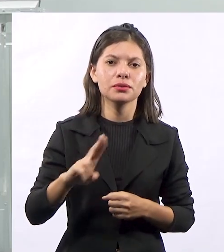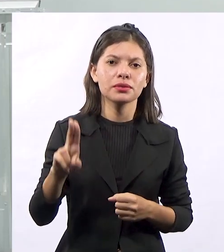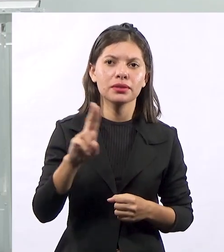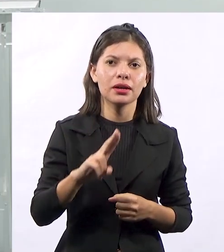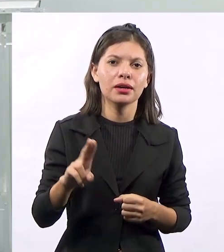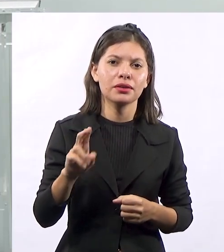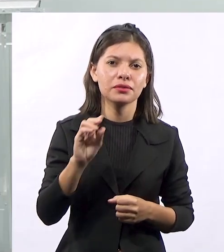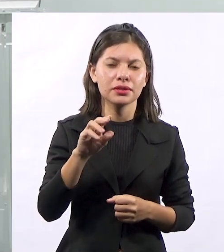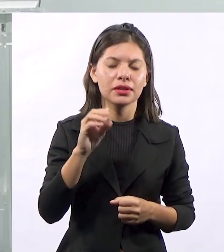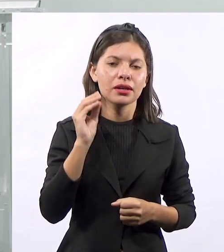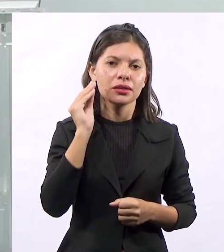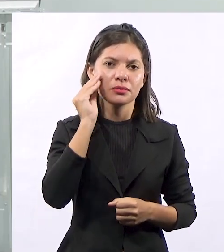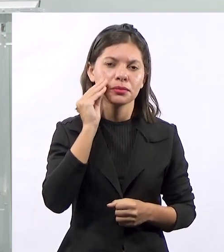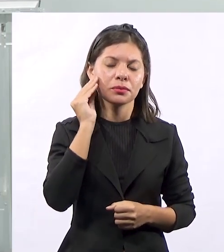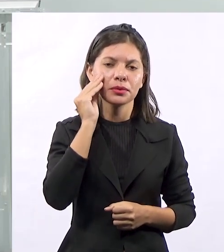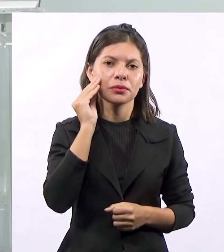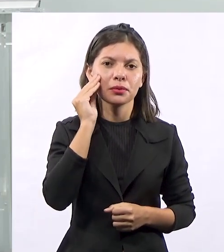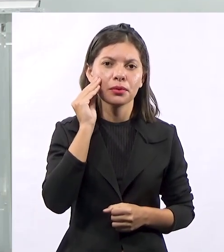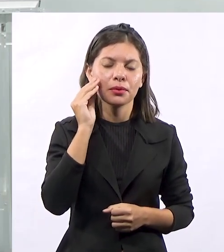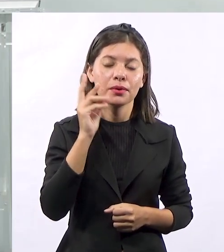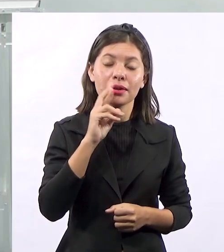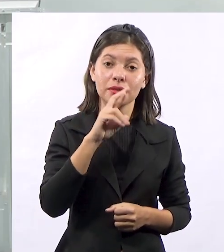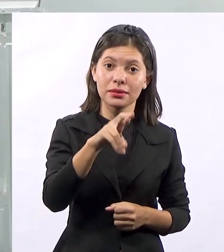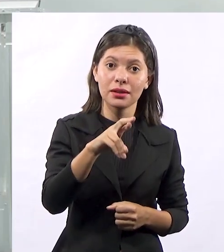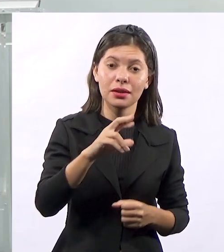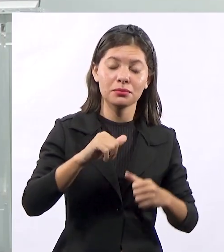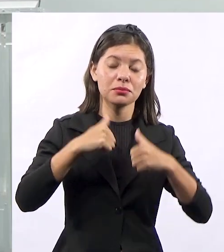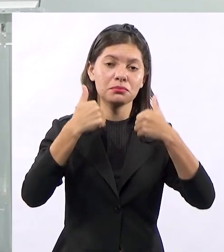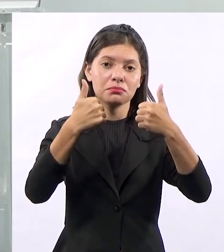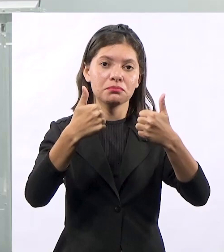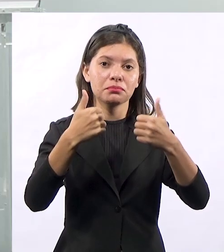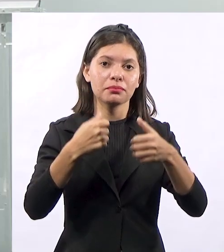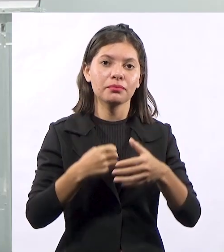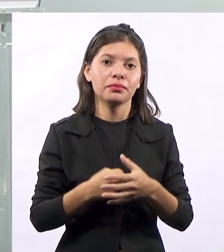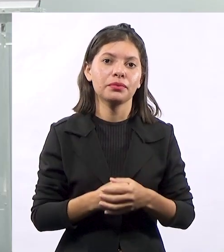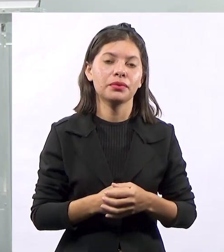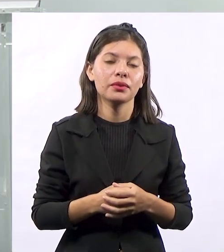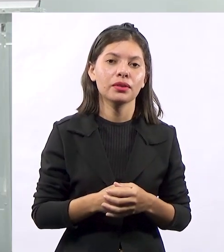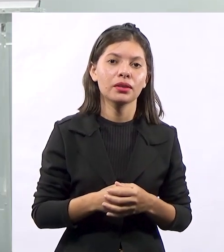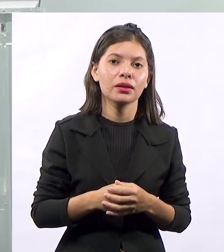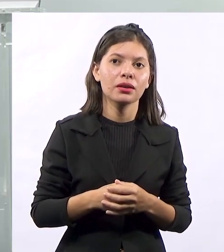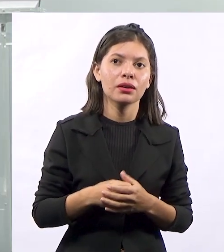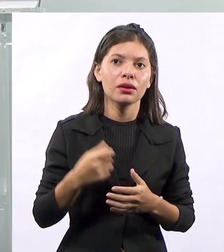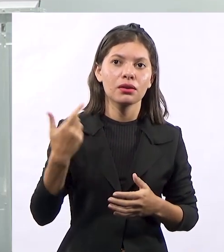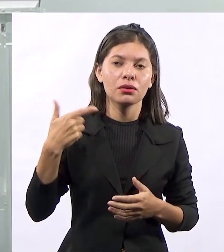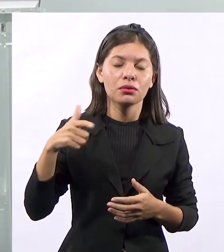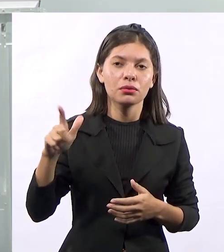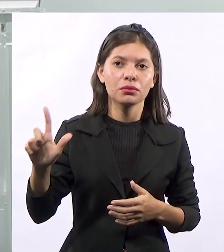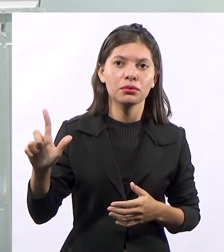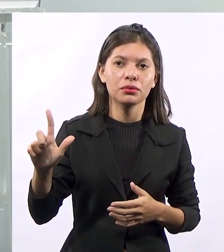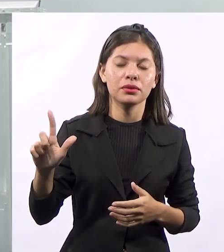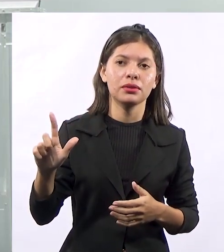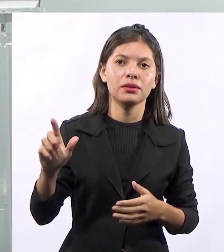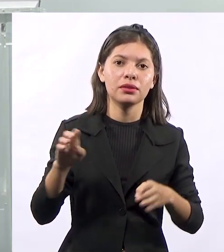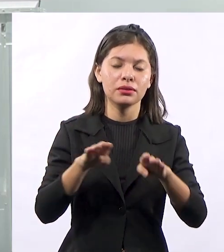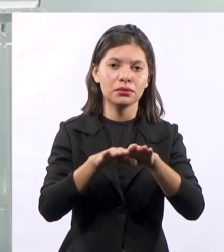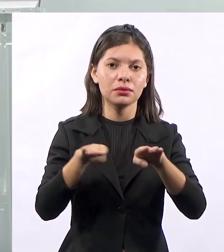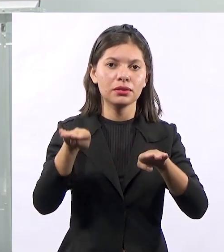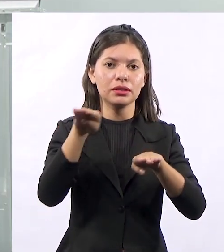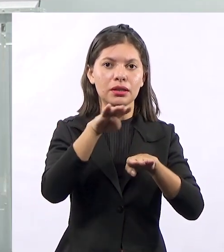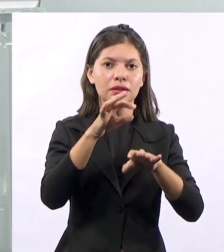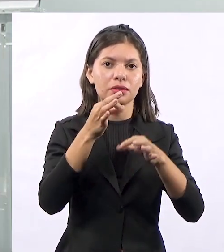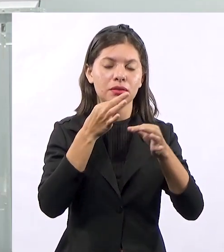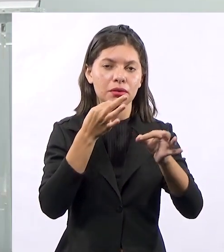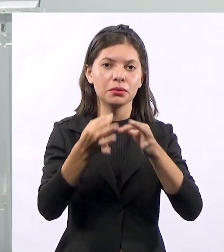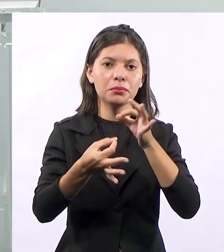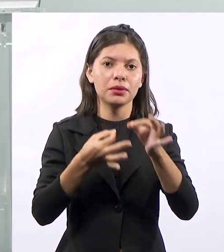uma modelagem, fez um experimento e ele deu um resultado positivo. A outra forma de você ter autoridade no